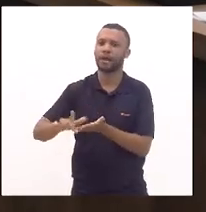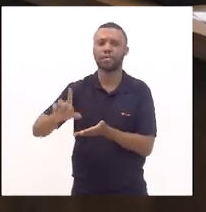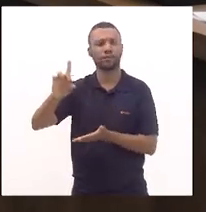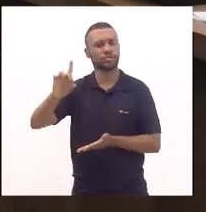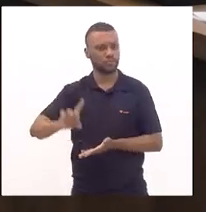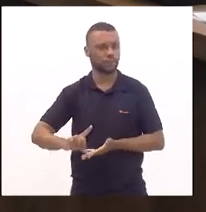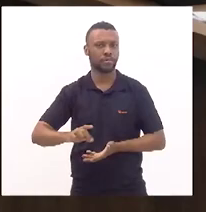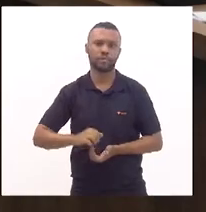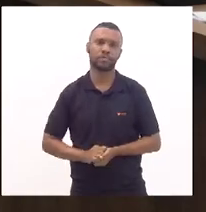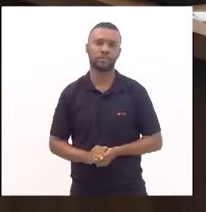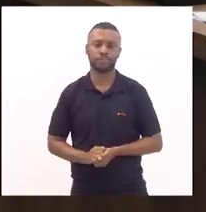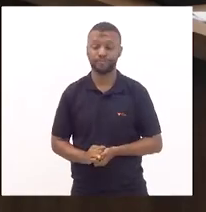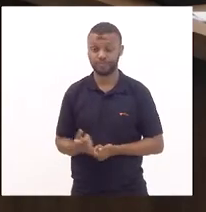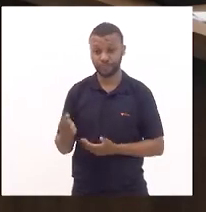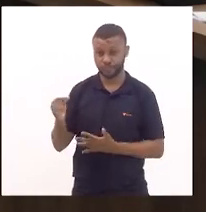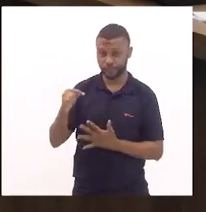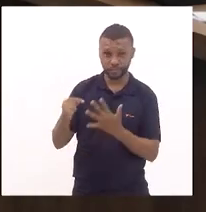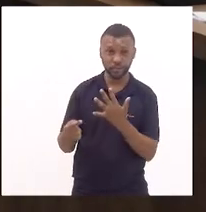direitos. E esses